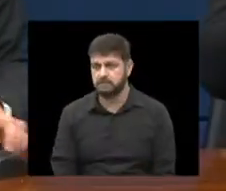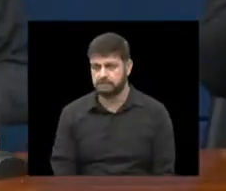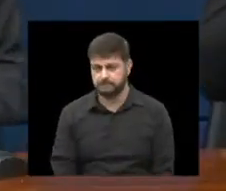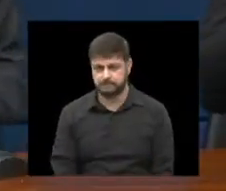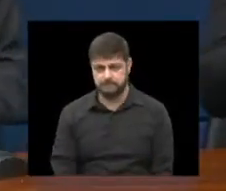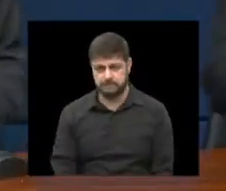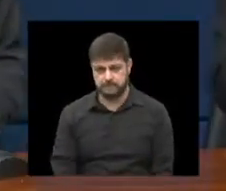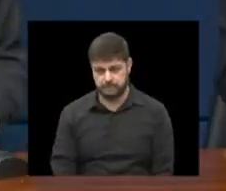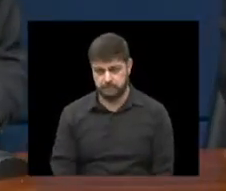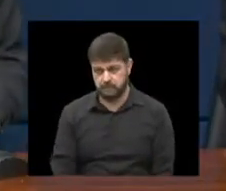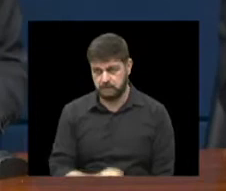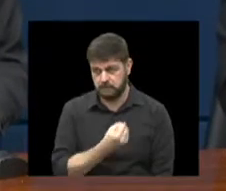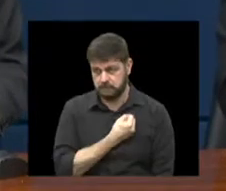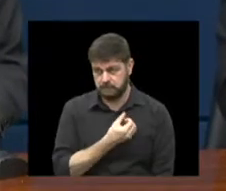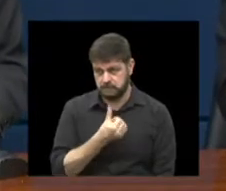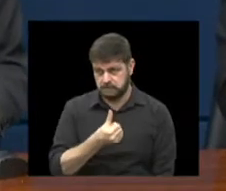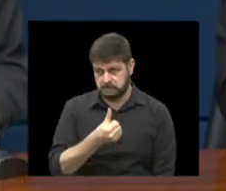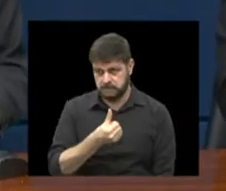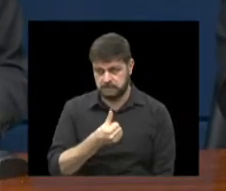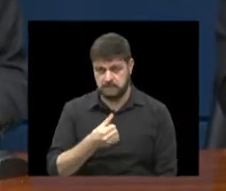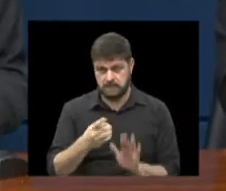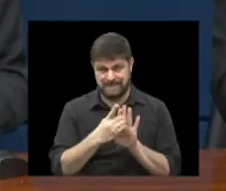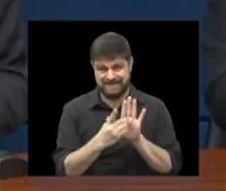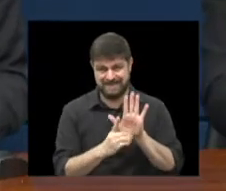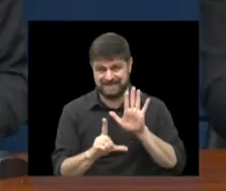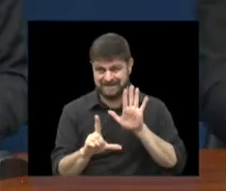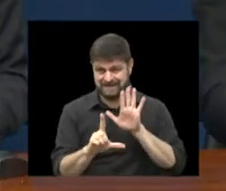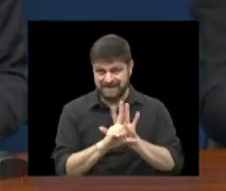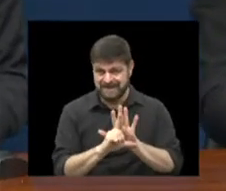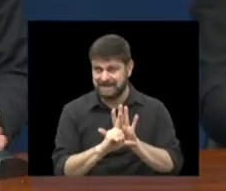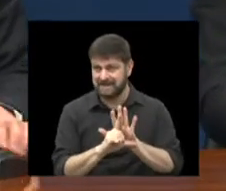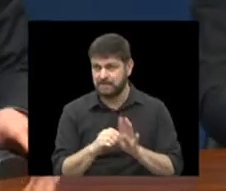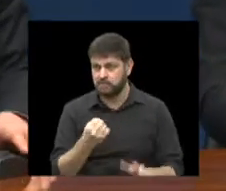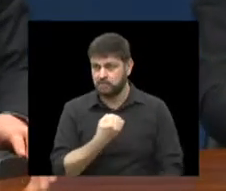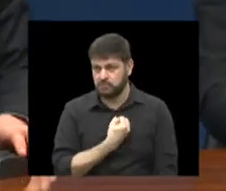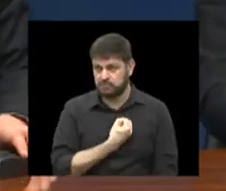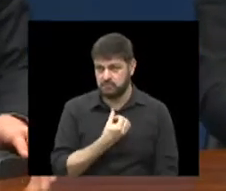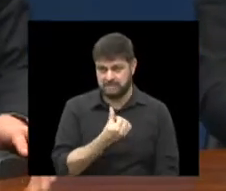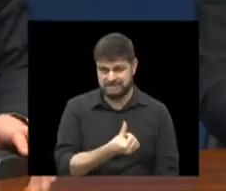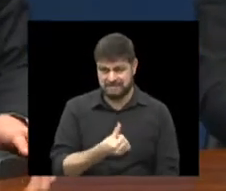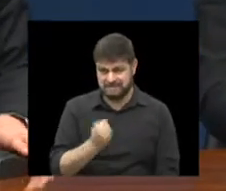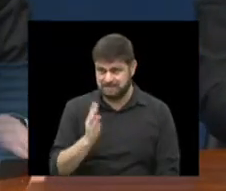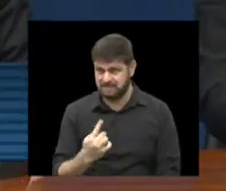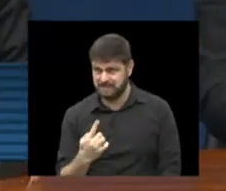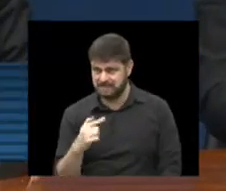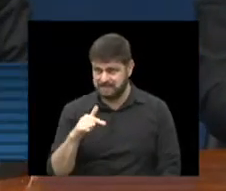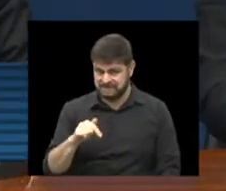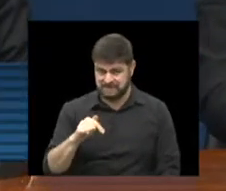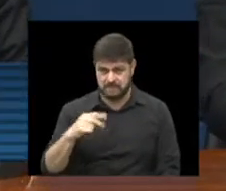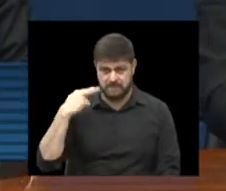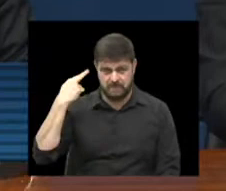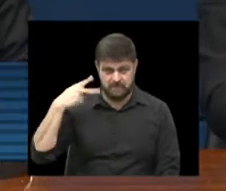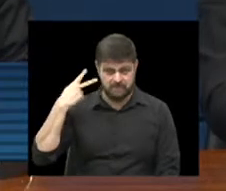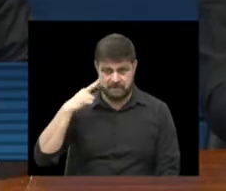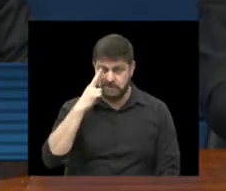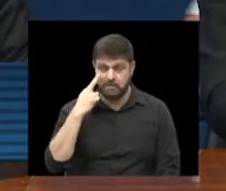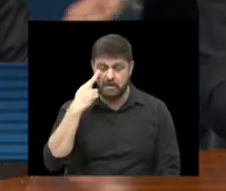está aprovada. Item 6, turno único, discussão e votação. Projeto de decreto legislativo 66/2017,